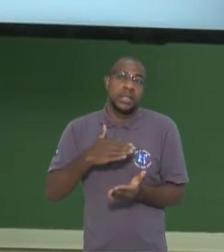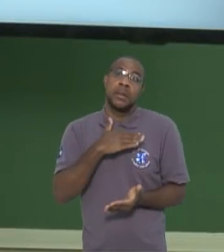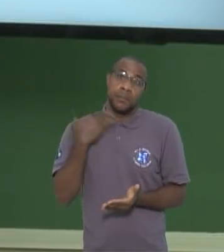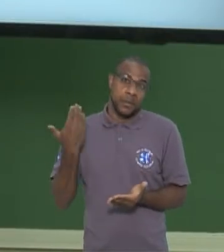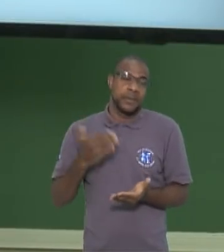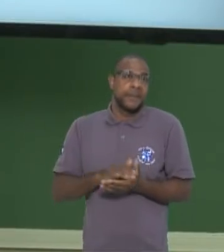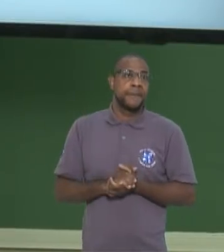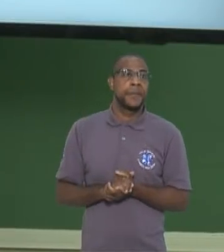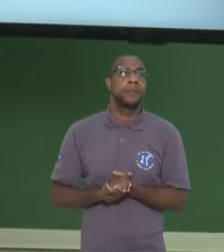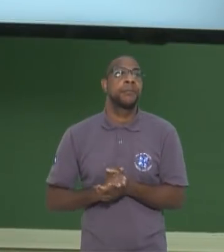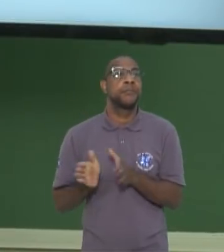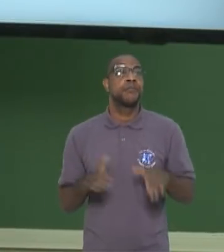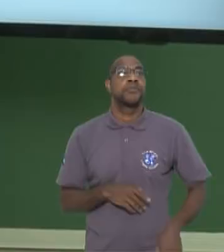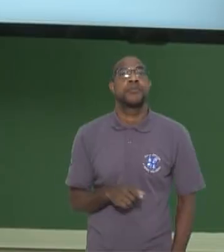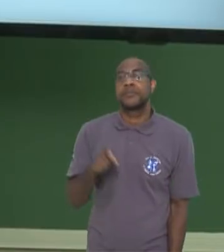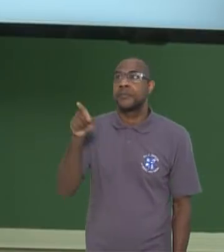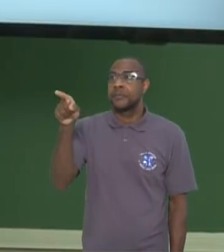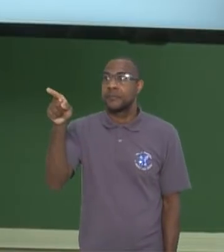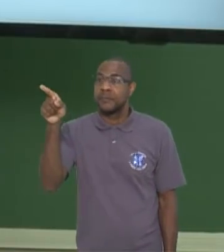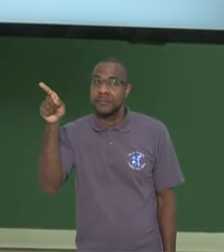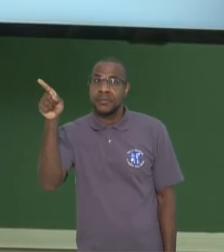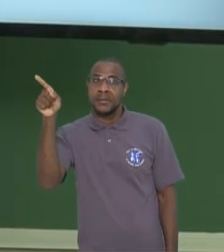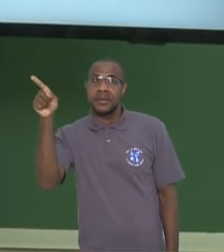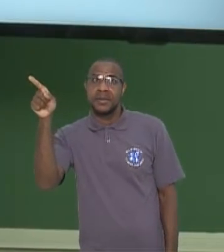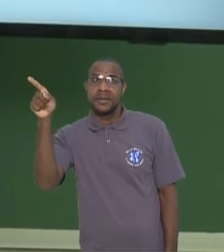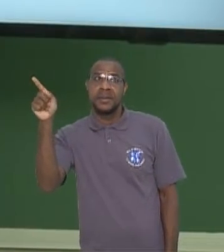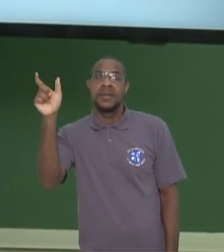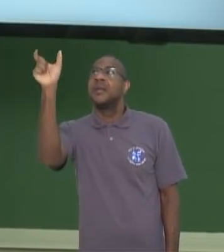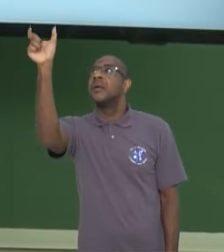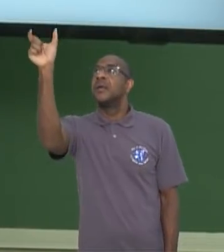também, do cromossomo 13 agora. Ó. Como é que a gente representa?